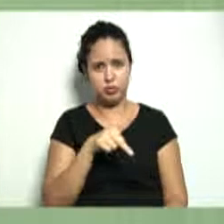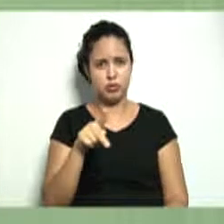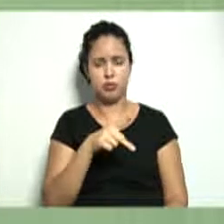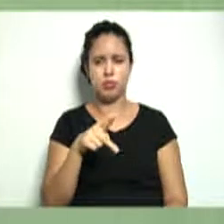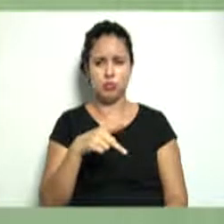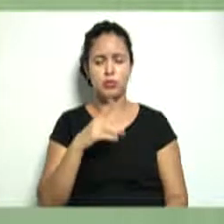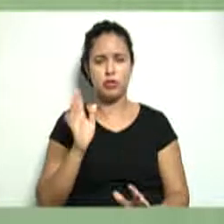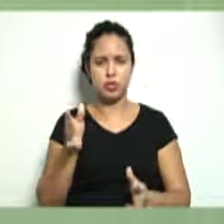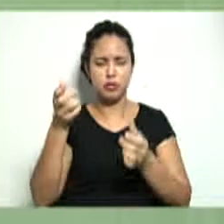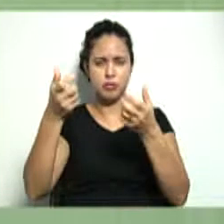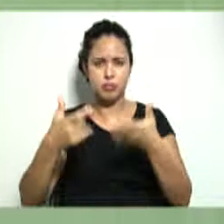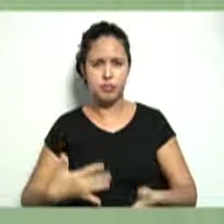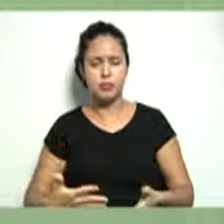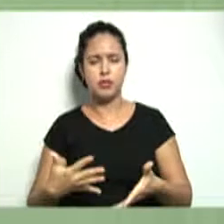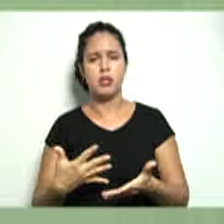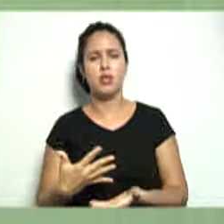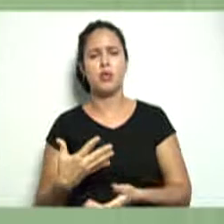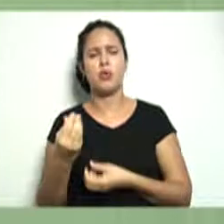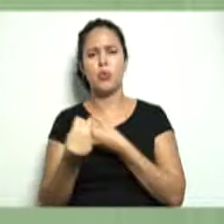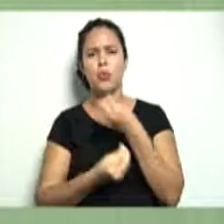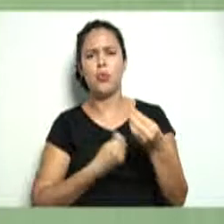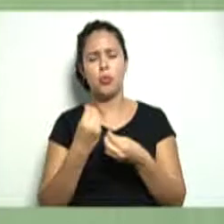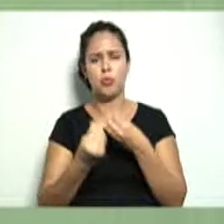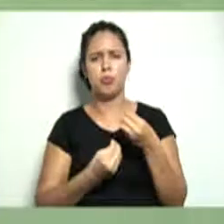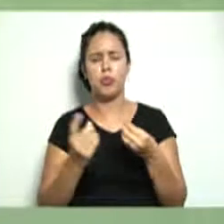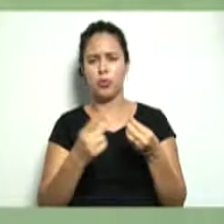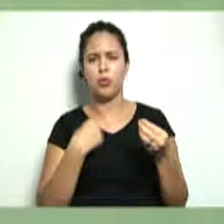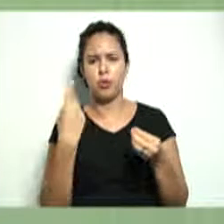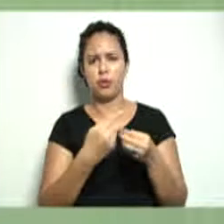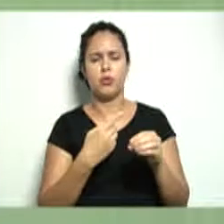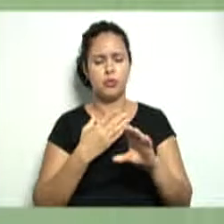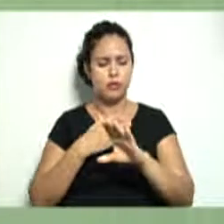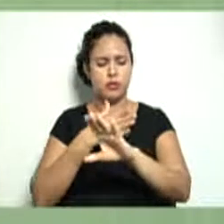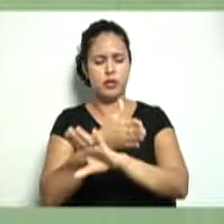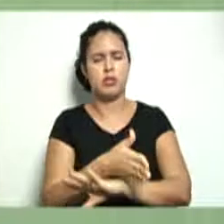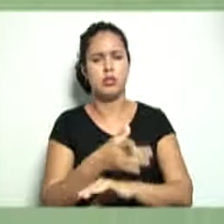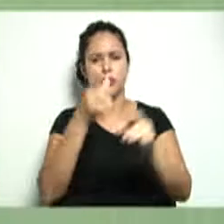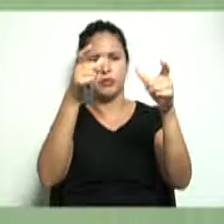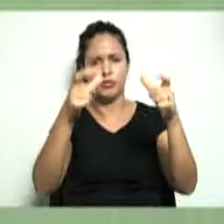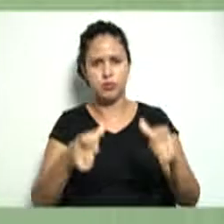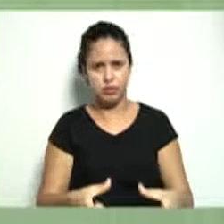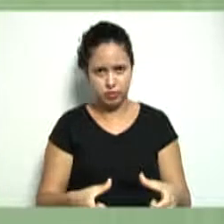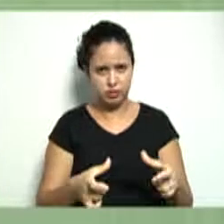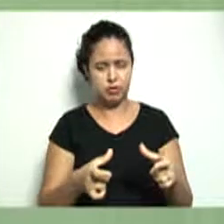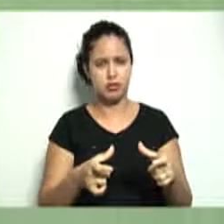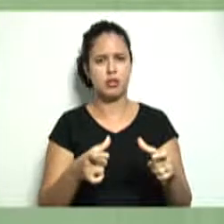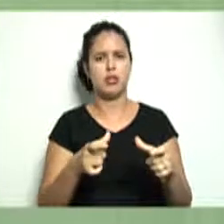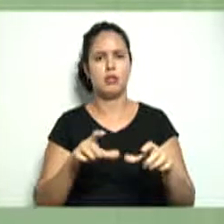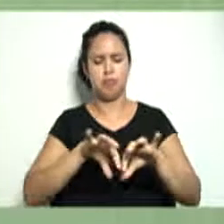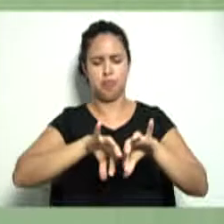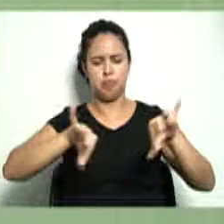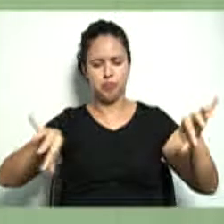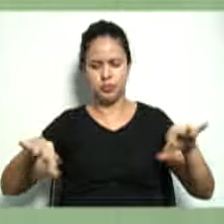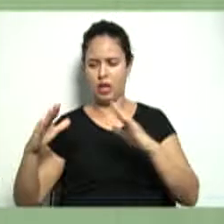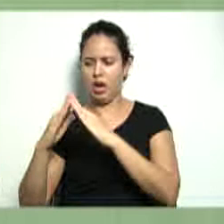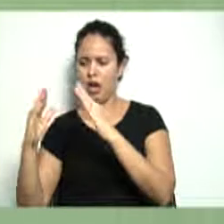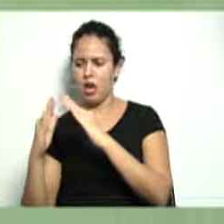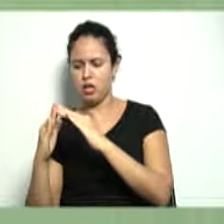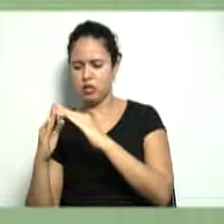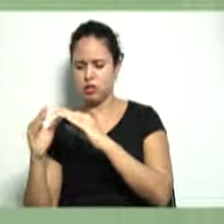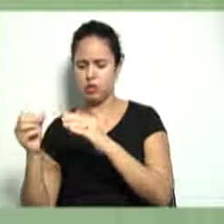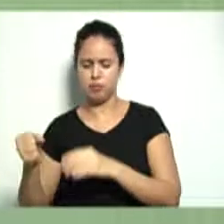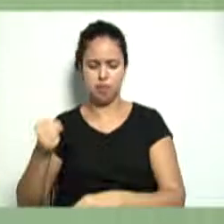estava se referindo, como que a gente vai aprender, a gente vai num local separado da nossa